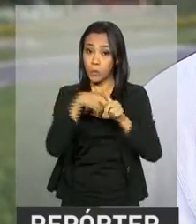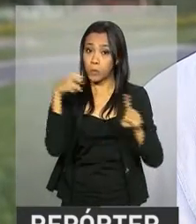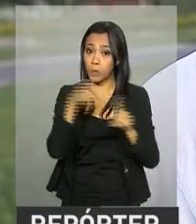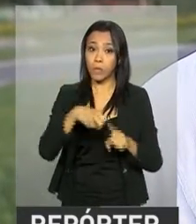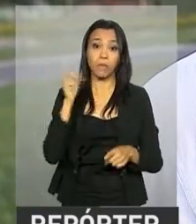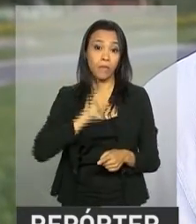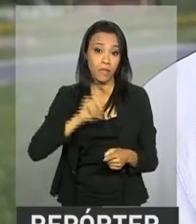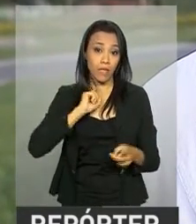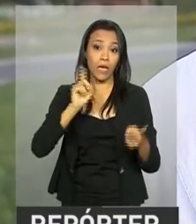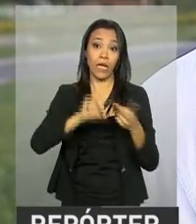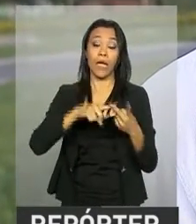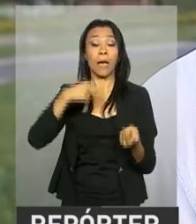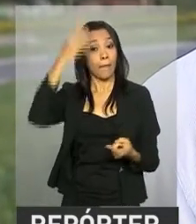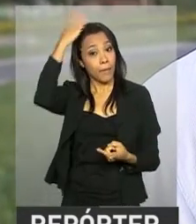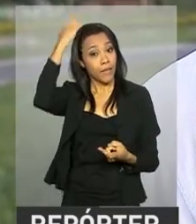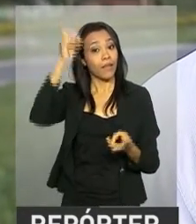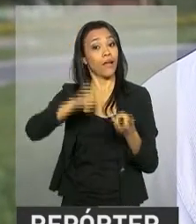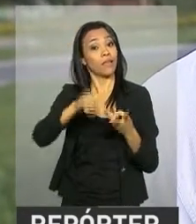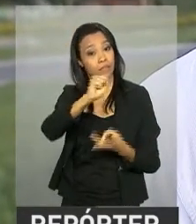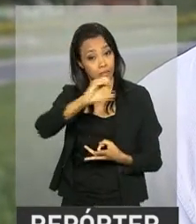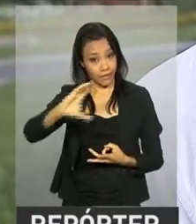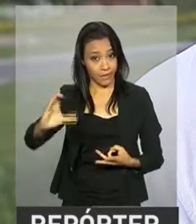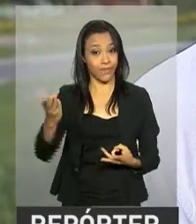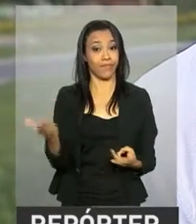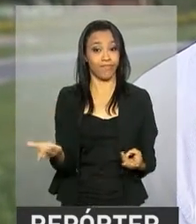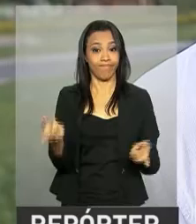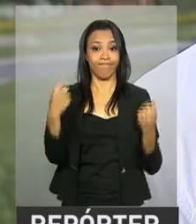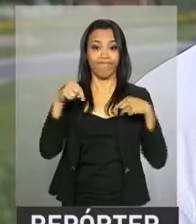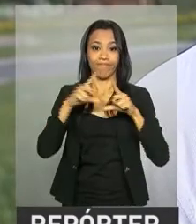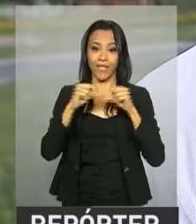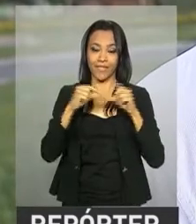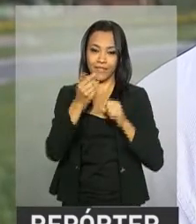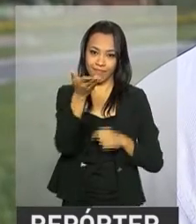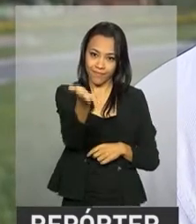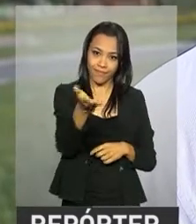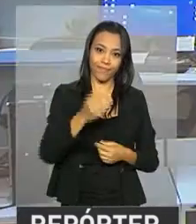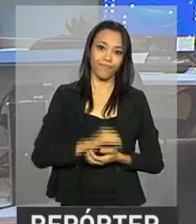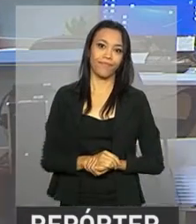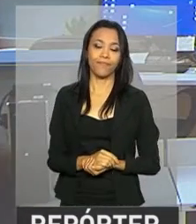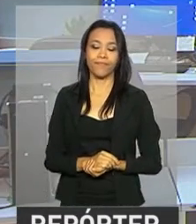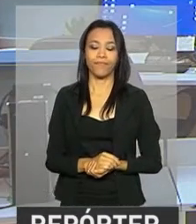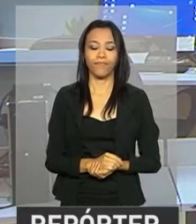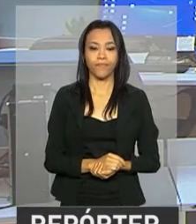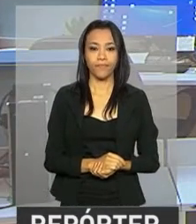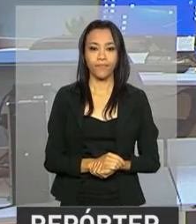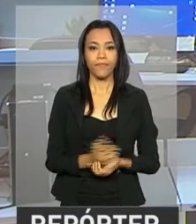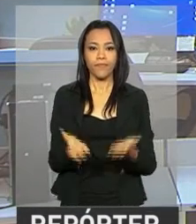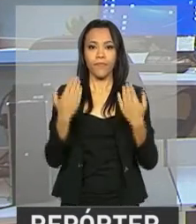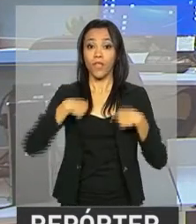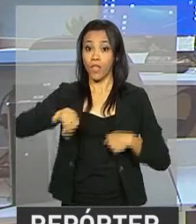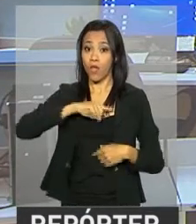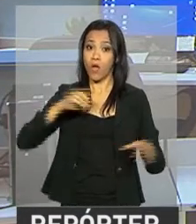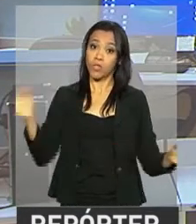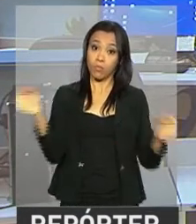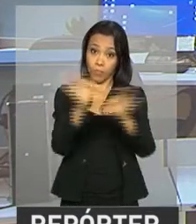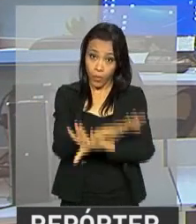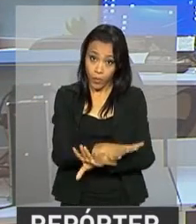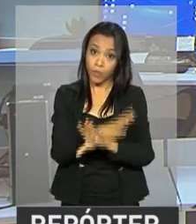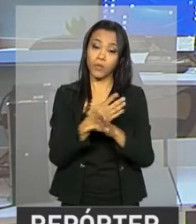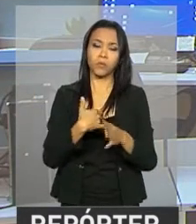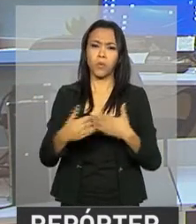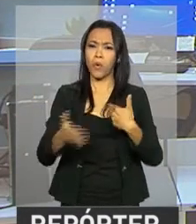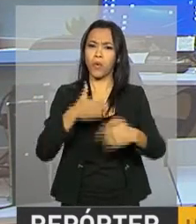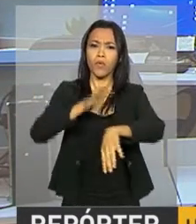Minas Gerais, Paraná e Santa Catarina. De Brasília, Ney Pereira. E nós ficamos por aqui, voltamos a